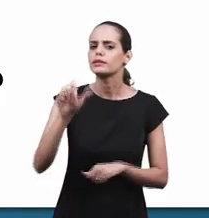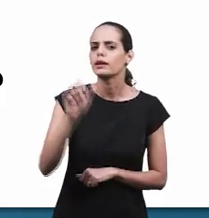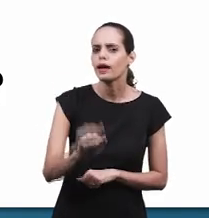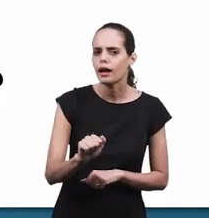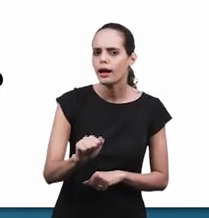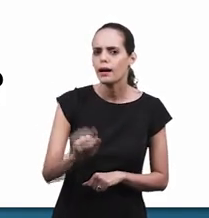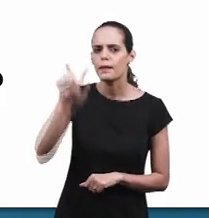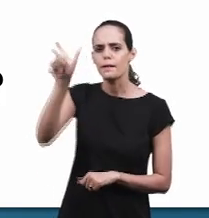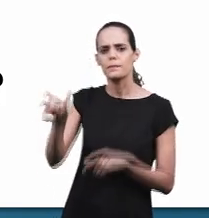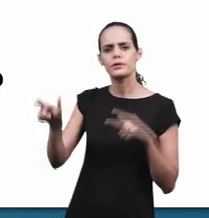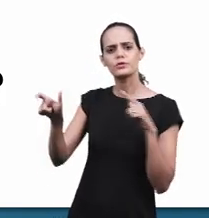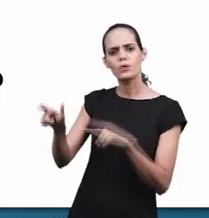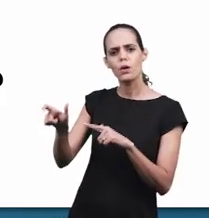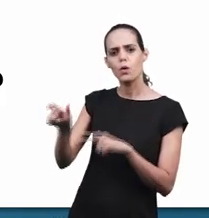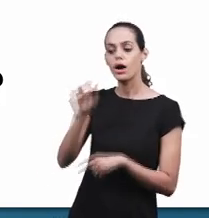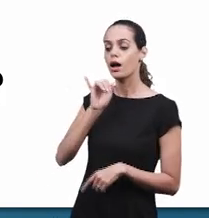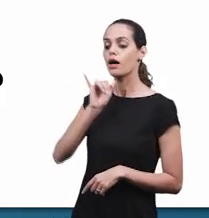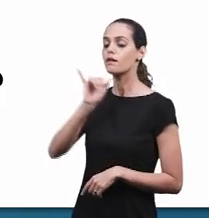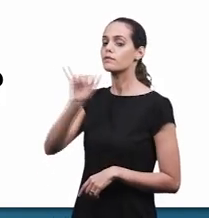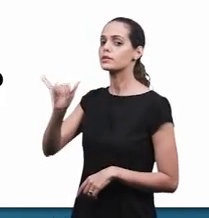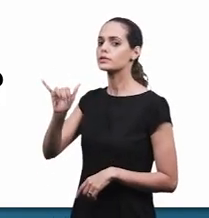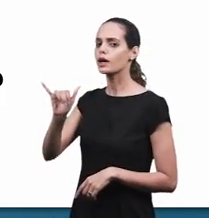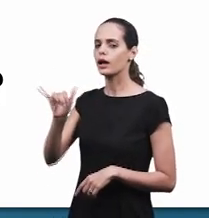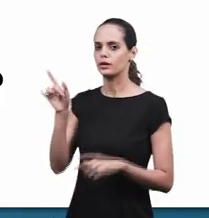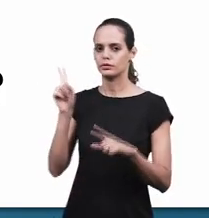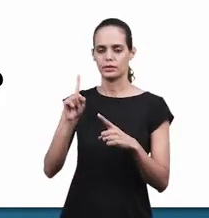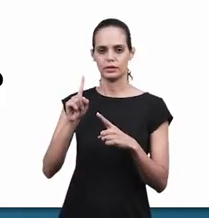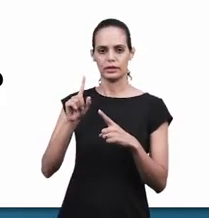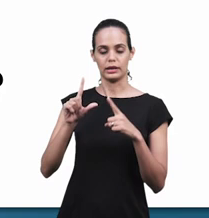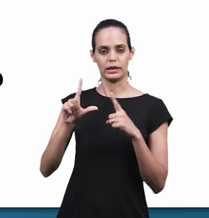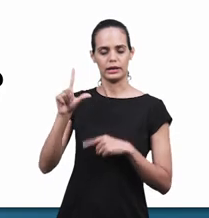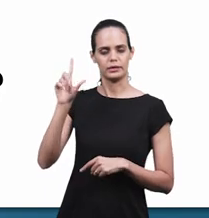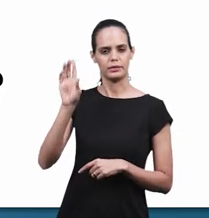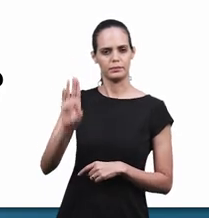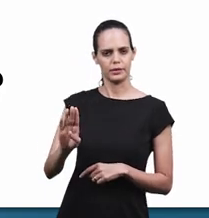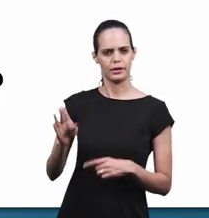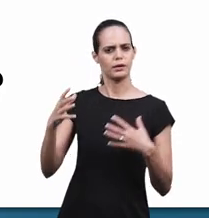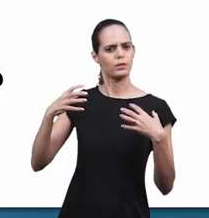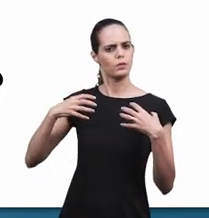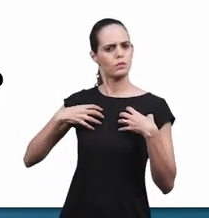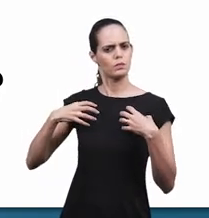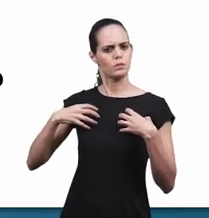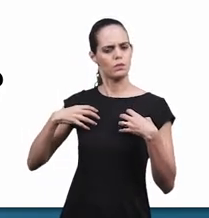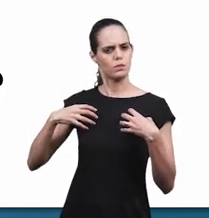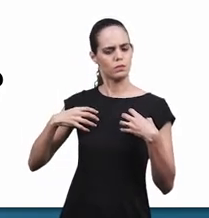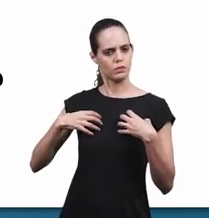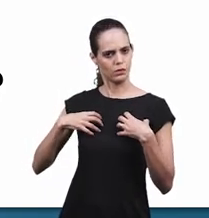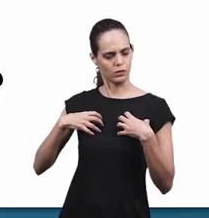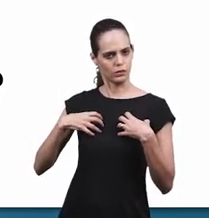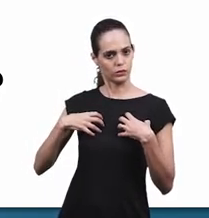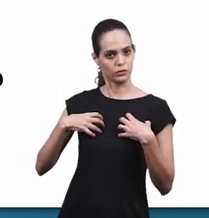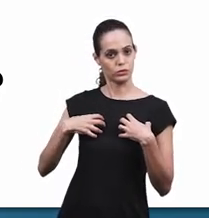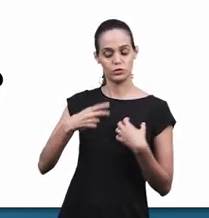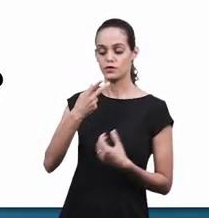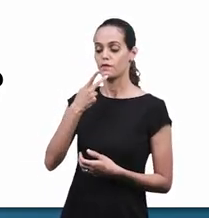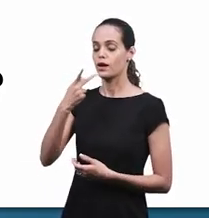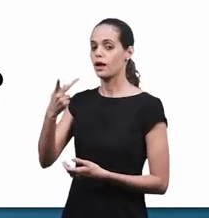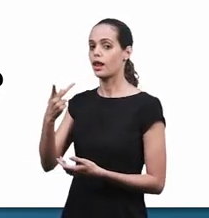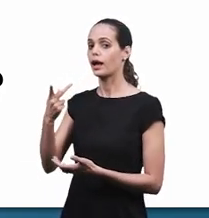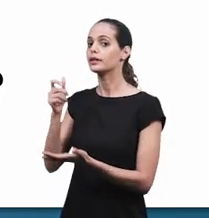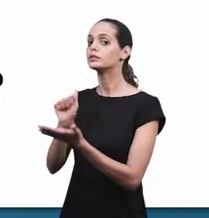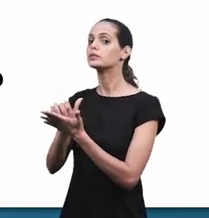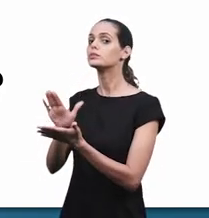devemos denunciar? E depois, a letra B, qual a forma correta e o meio